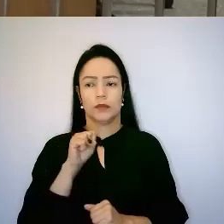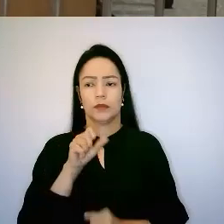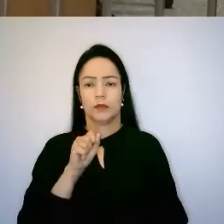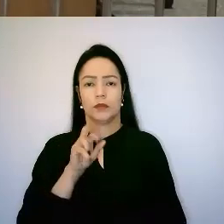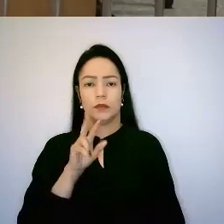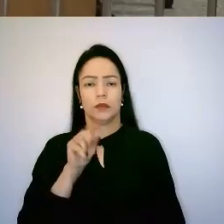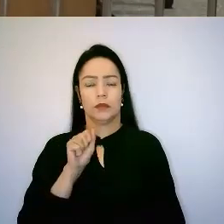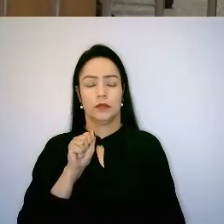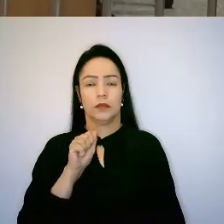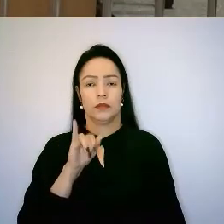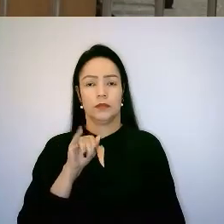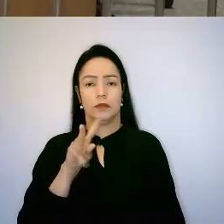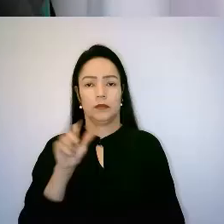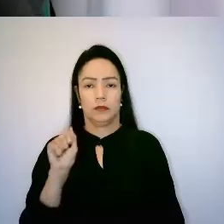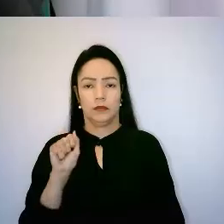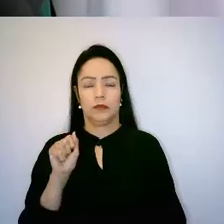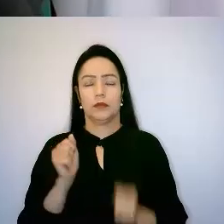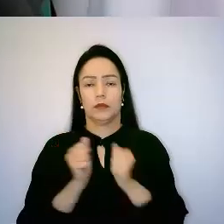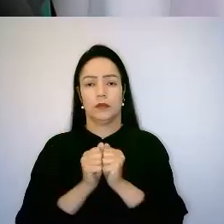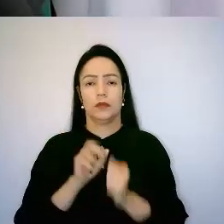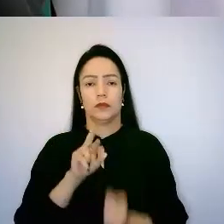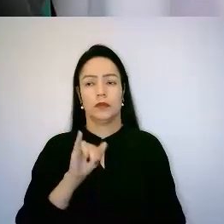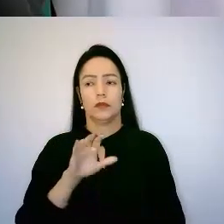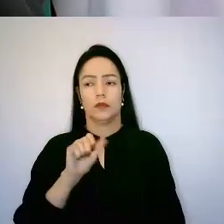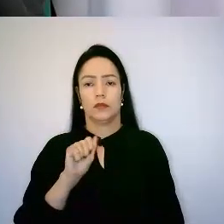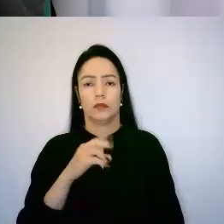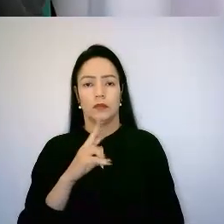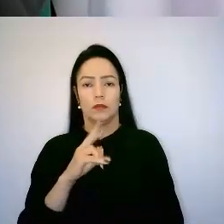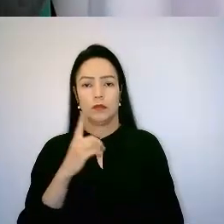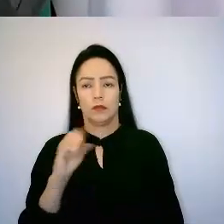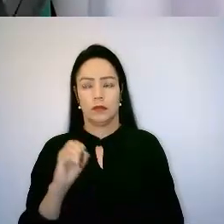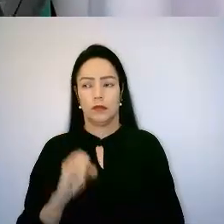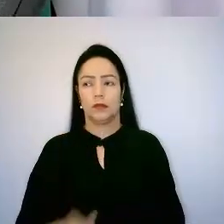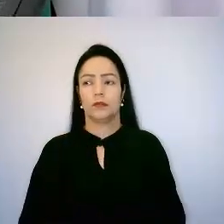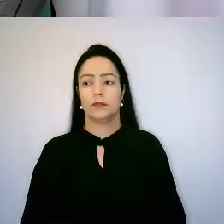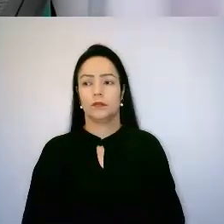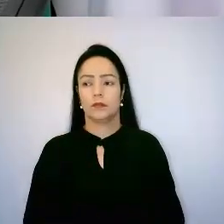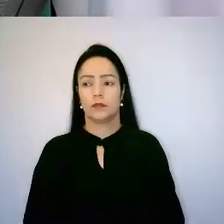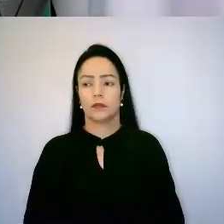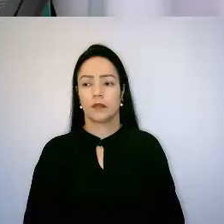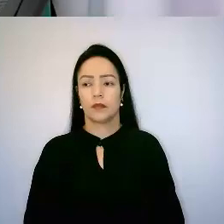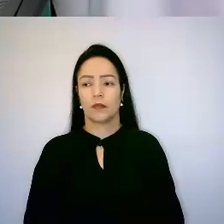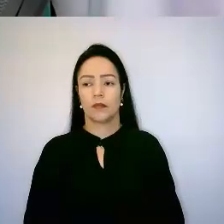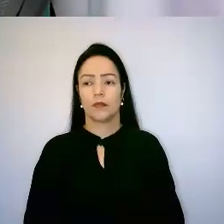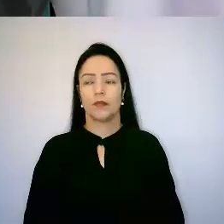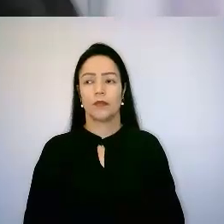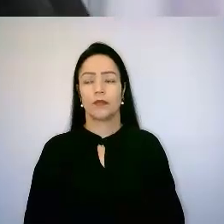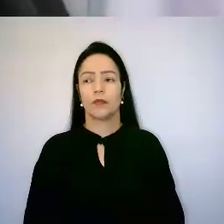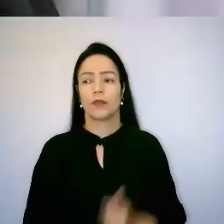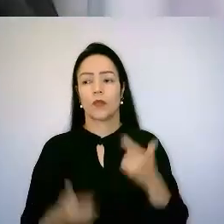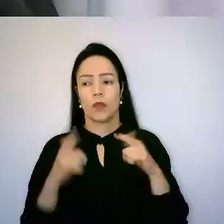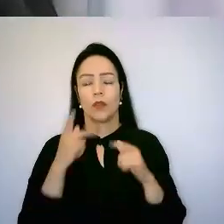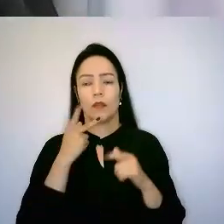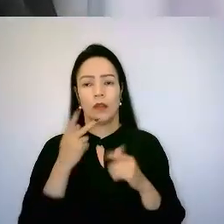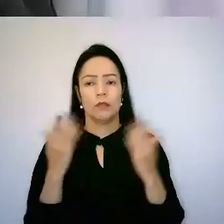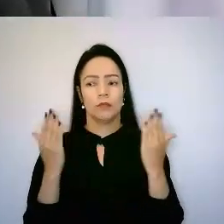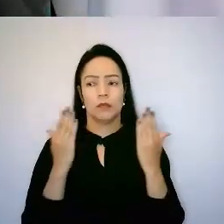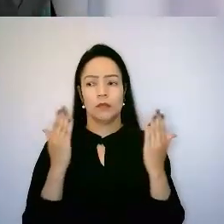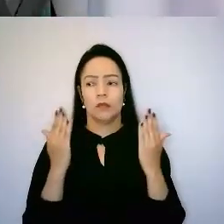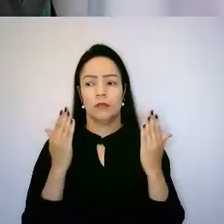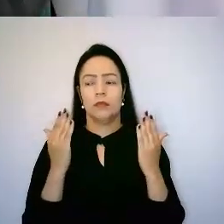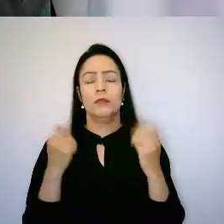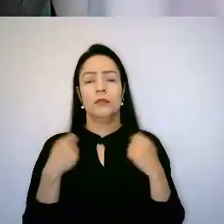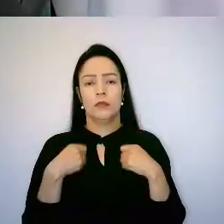ter conhecimento da escola já algum algum dos integrantes afirma suspeição tem que ser feita a convocação